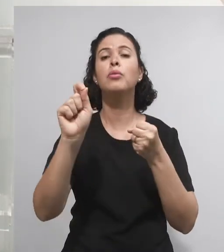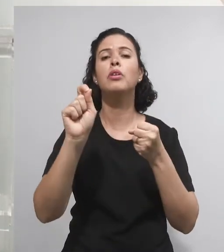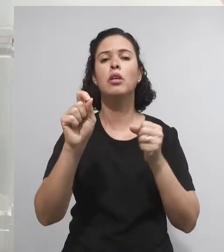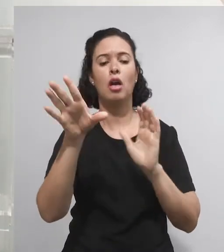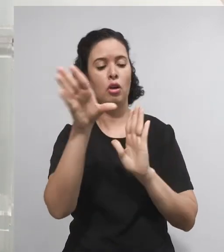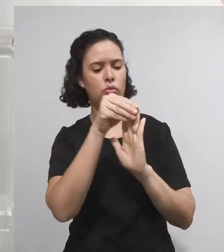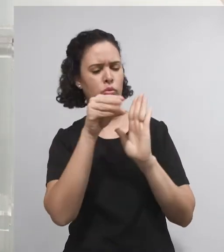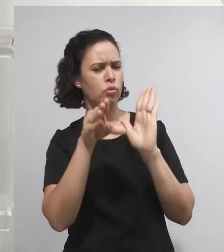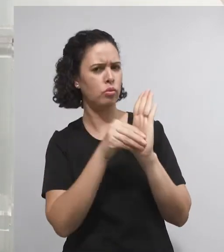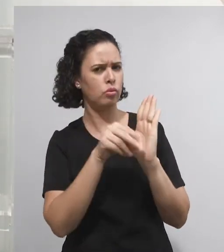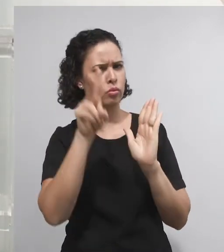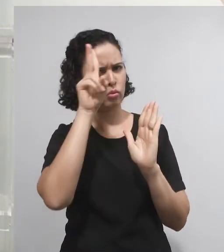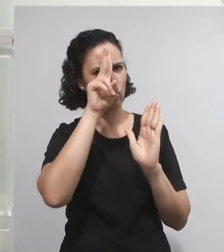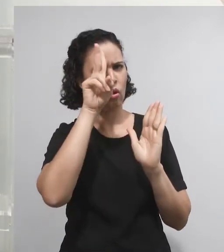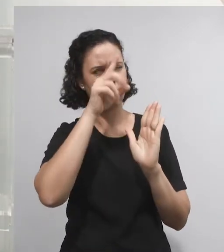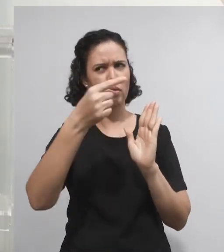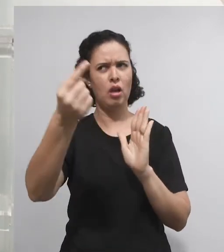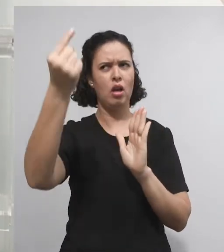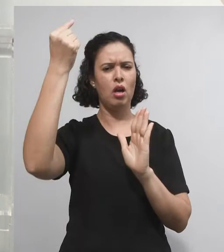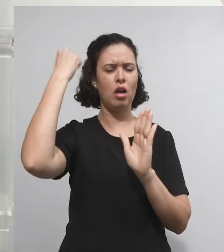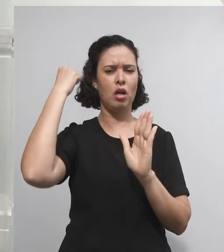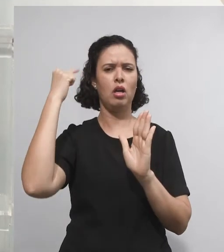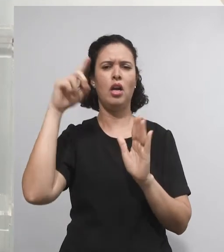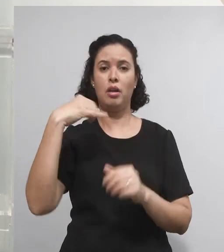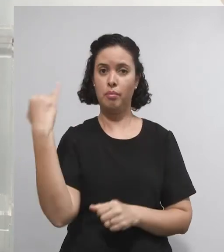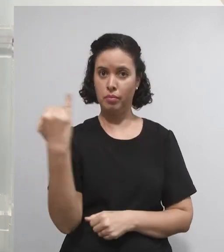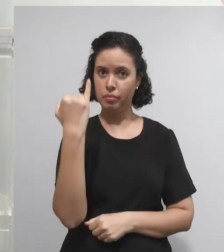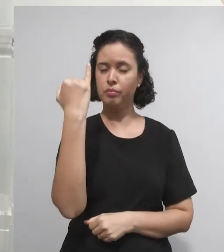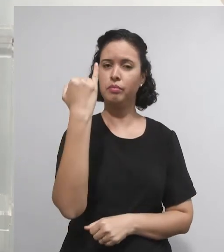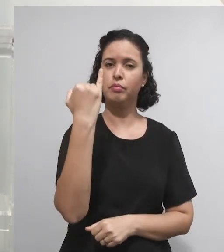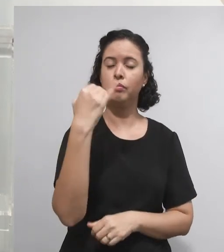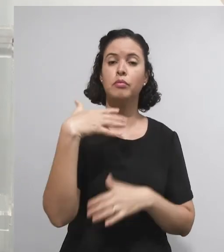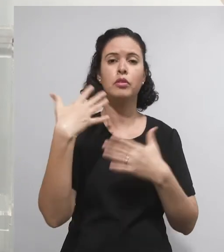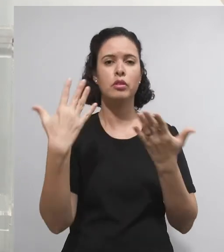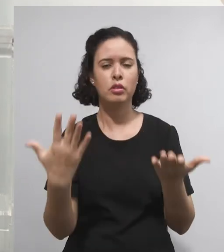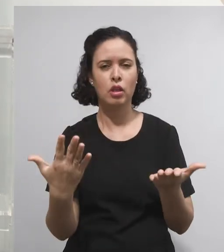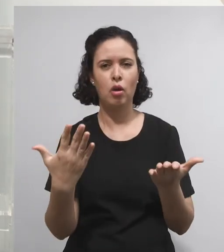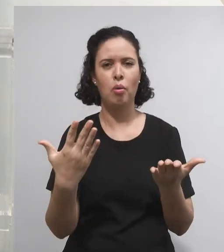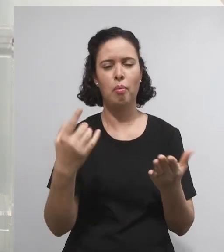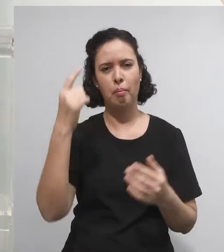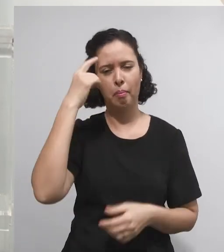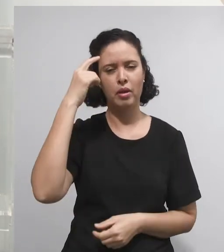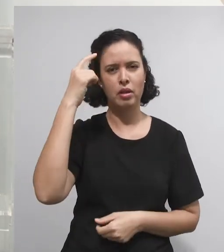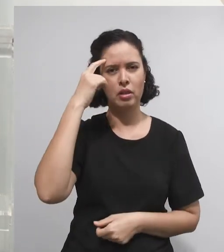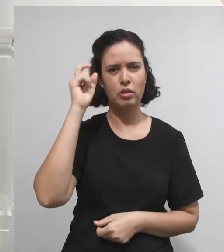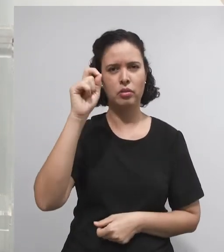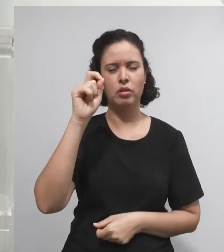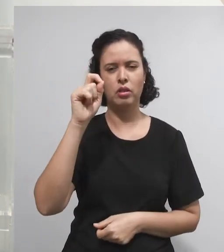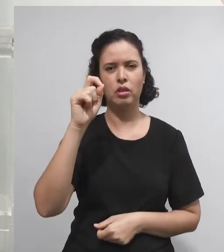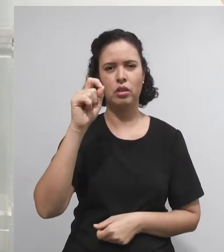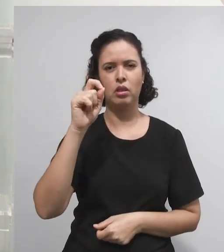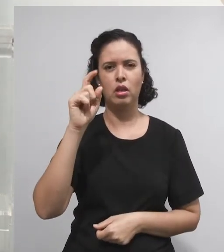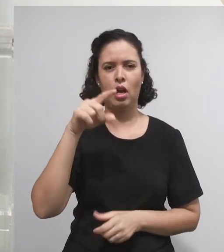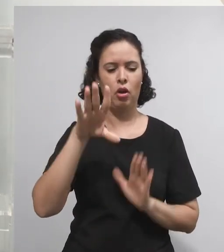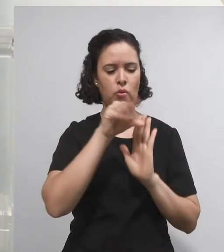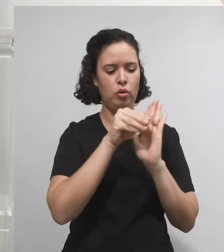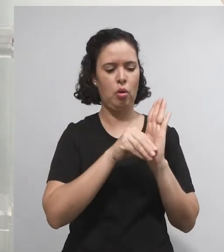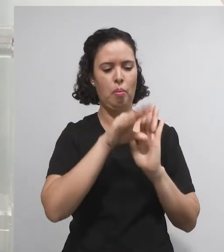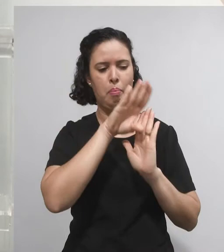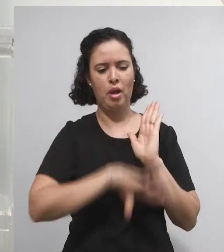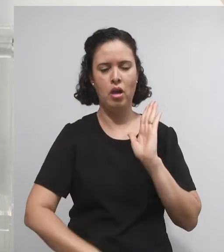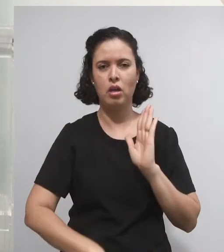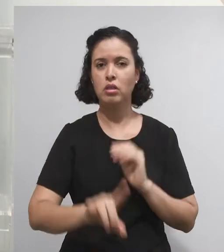os conteúdos historicamente construídos são muito importantes. Então, não podemos relegar